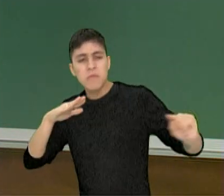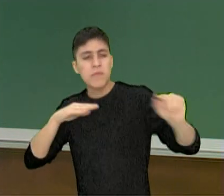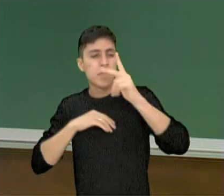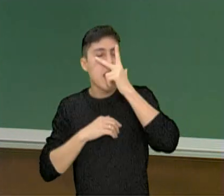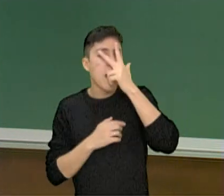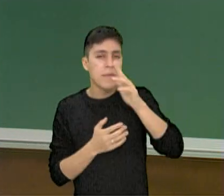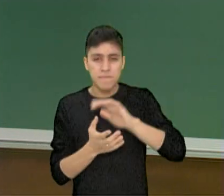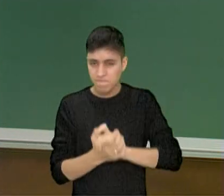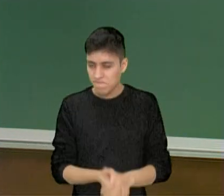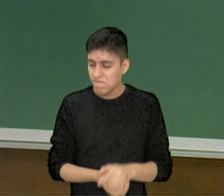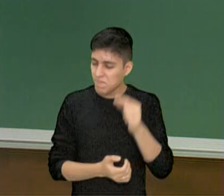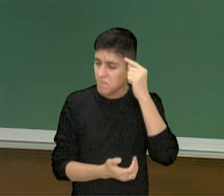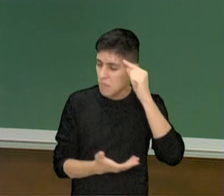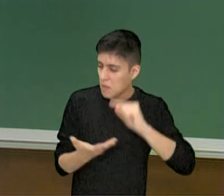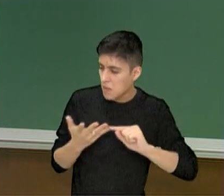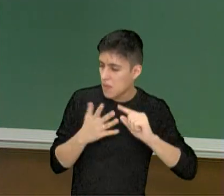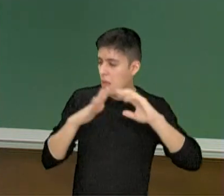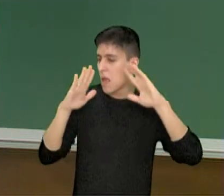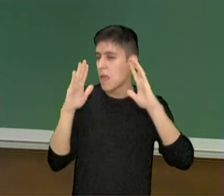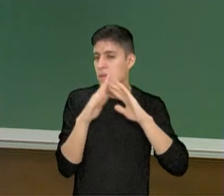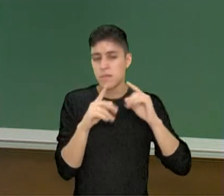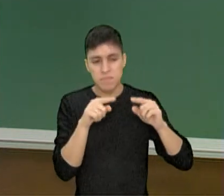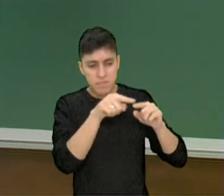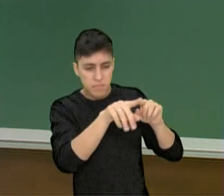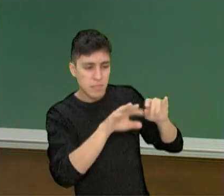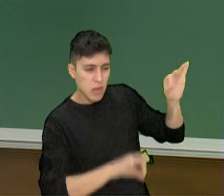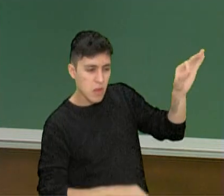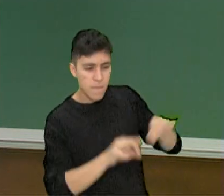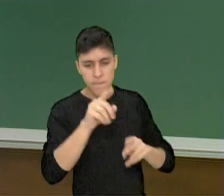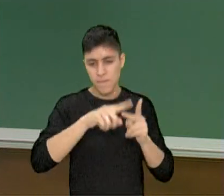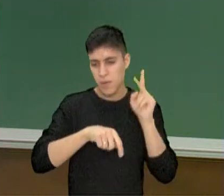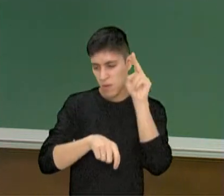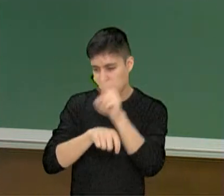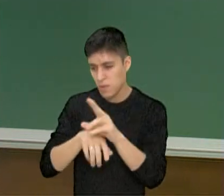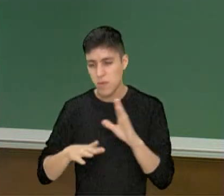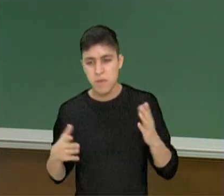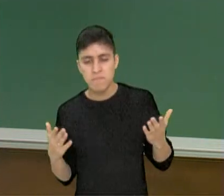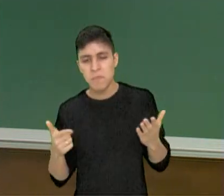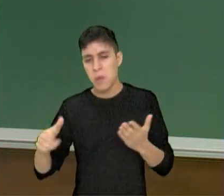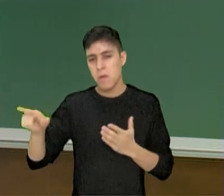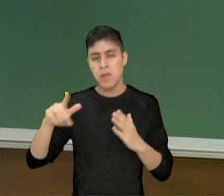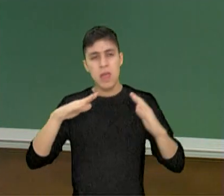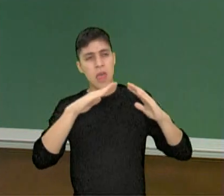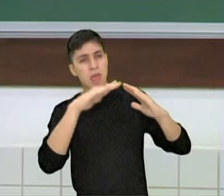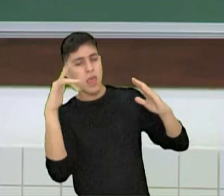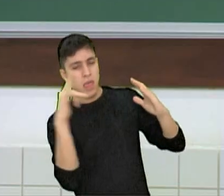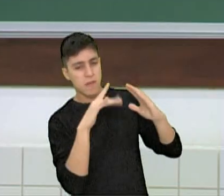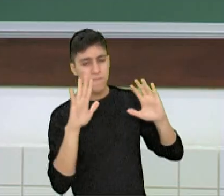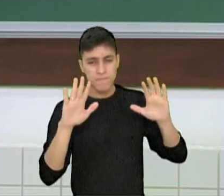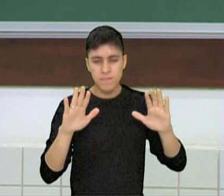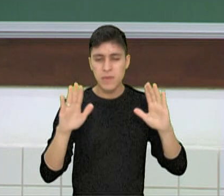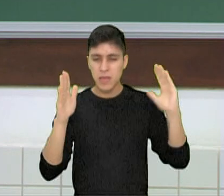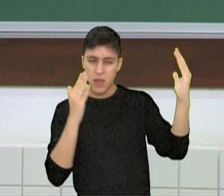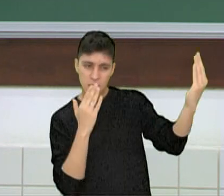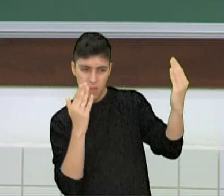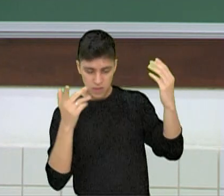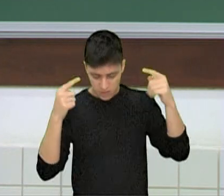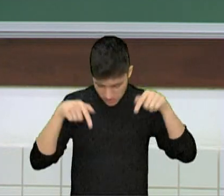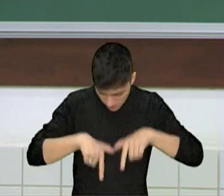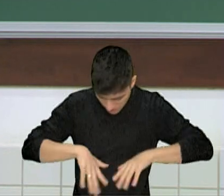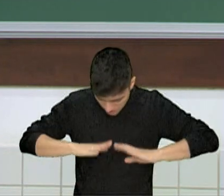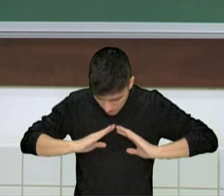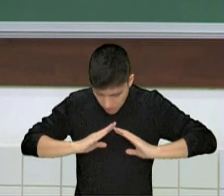começa a pensar sobre a casa, um arruma, um cuida, o outro ama a sua casa. E aí ele faz uma comparação da sua